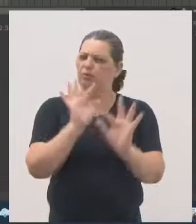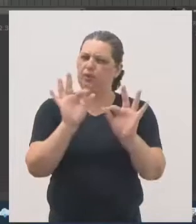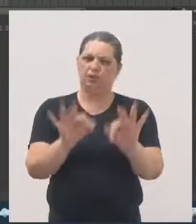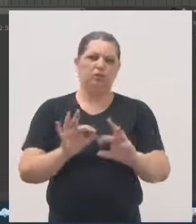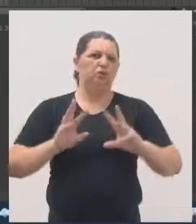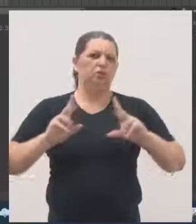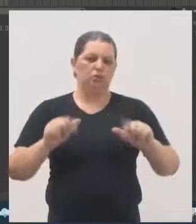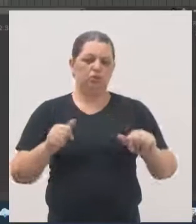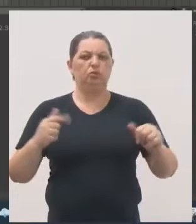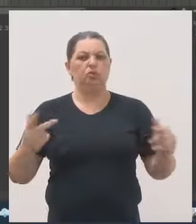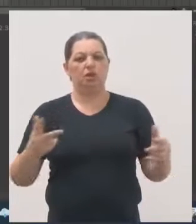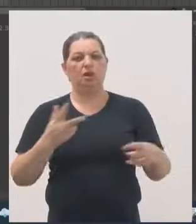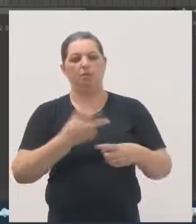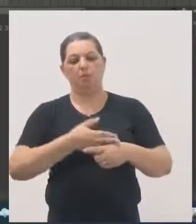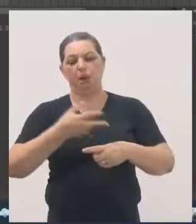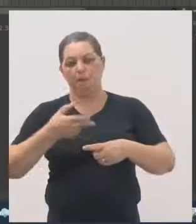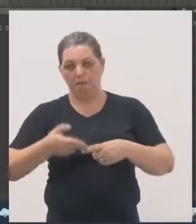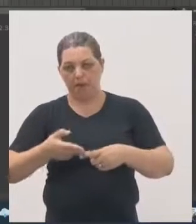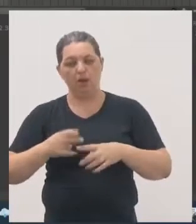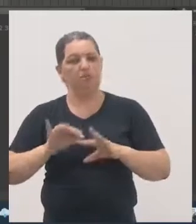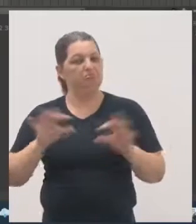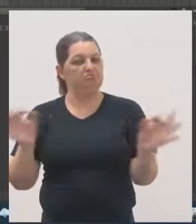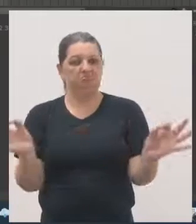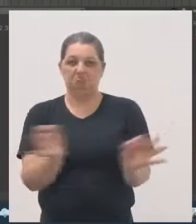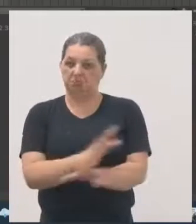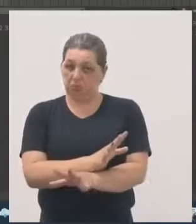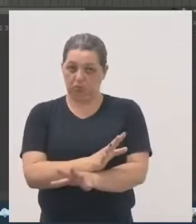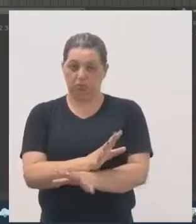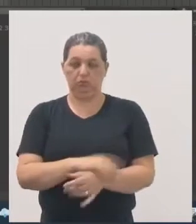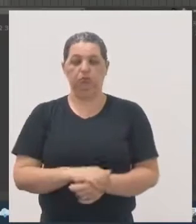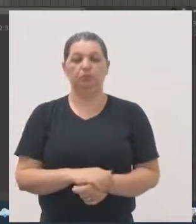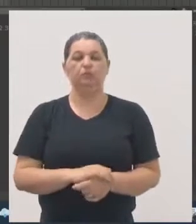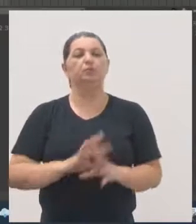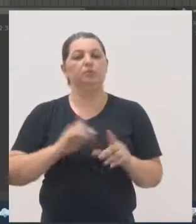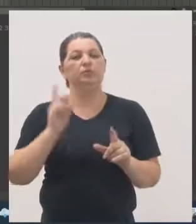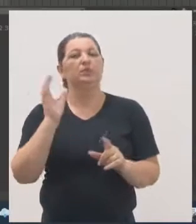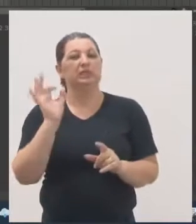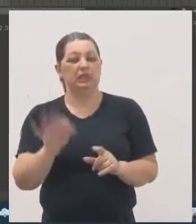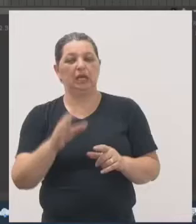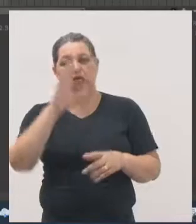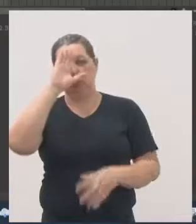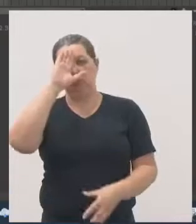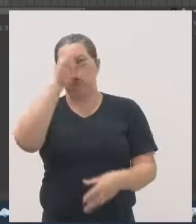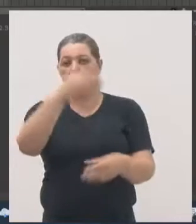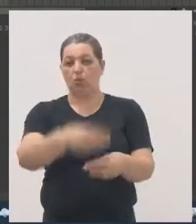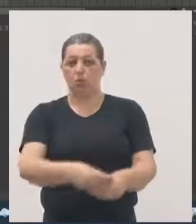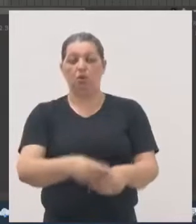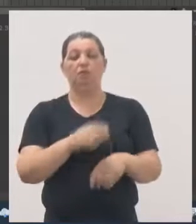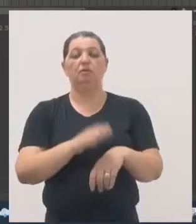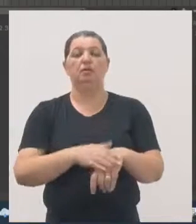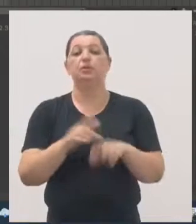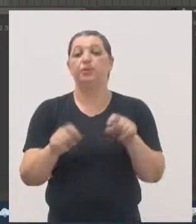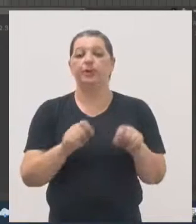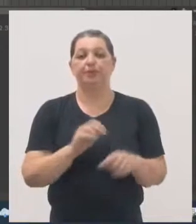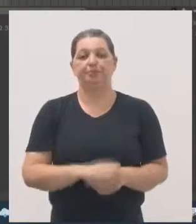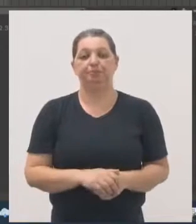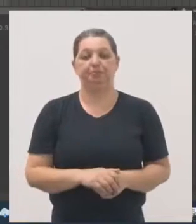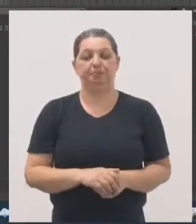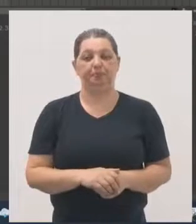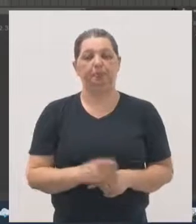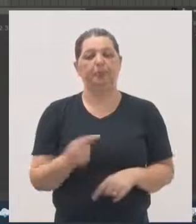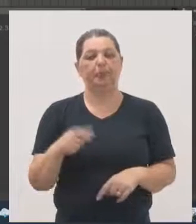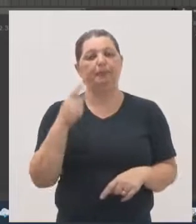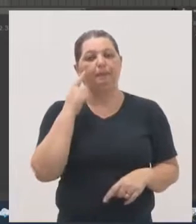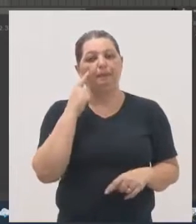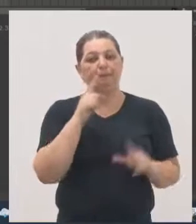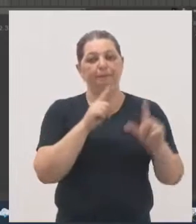já recortou, se já está tudo certo, se você já concluiu, o que você vai fazer? Você vai vir aqui